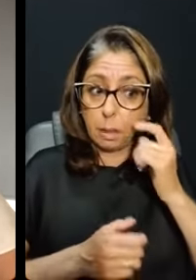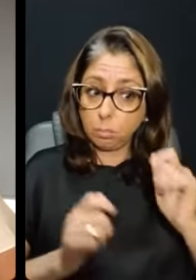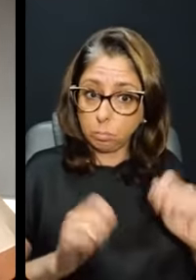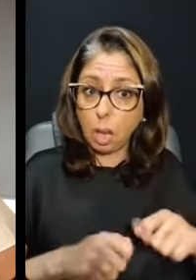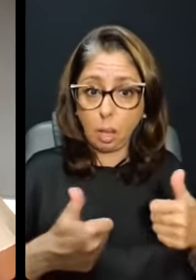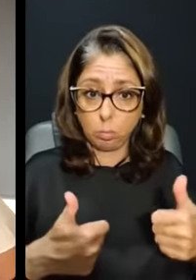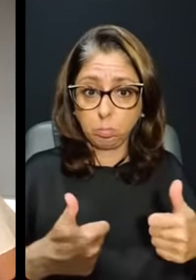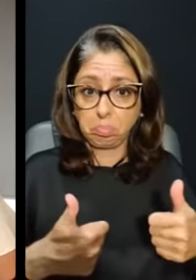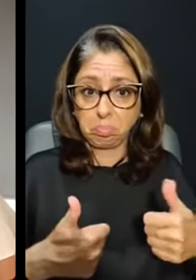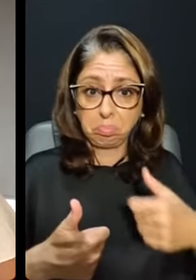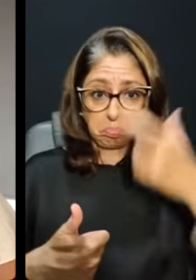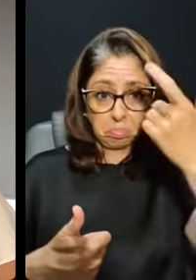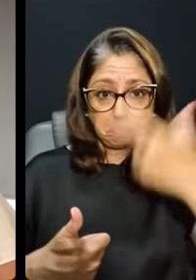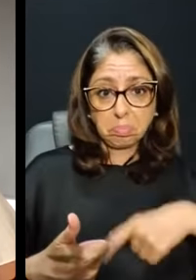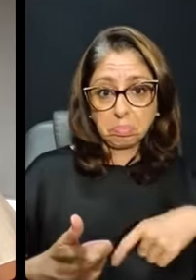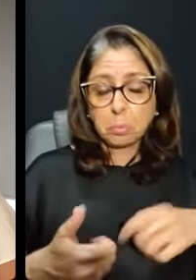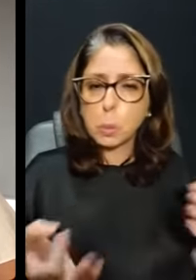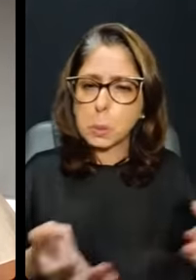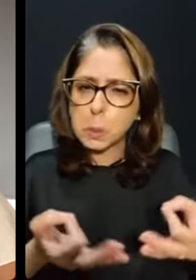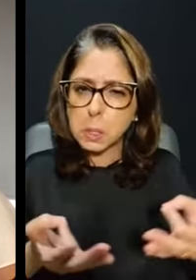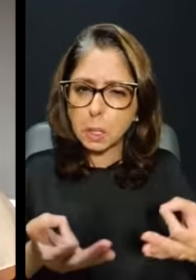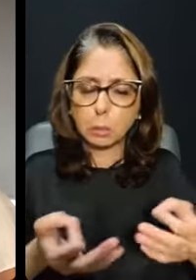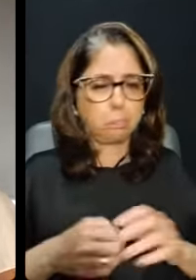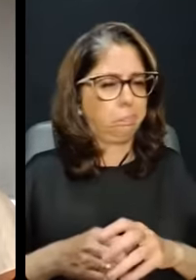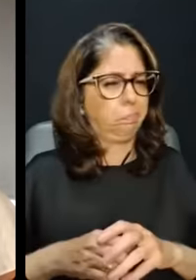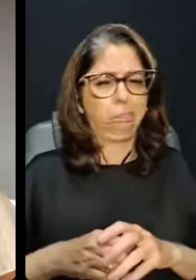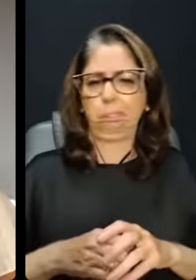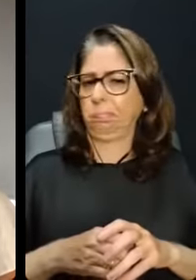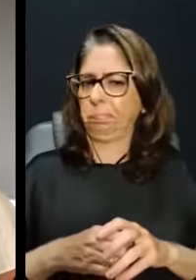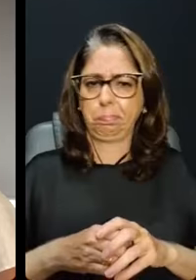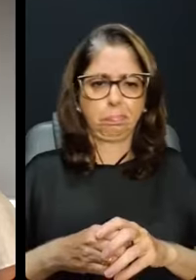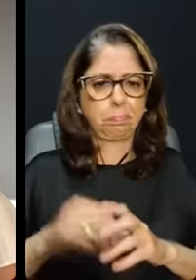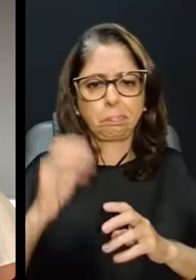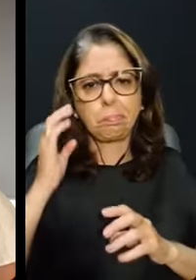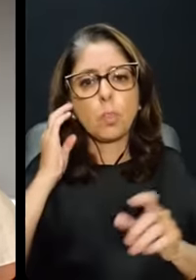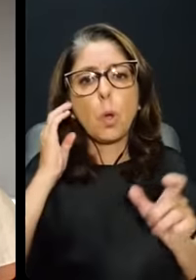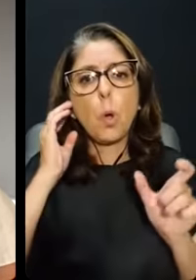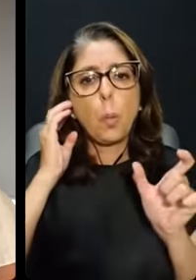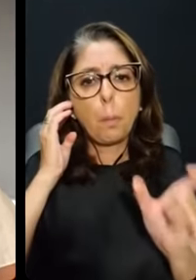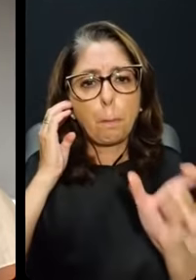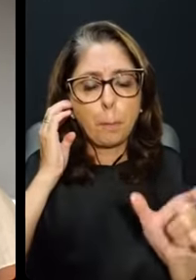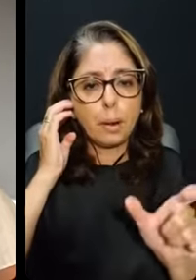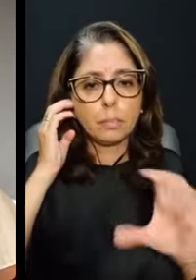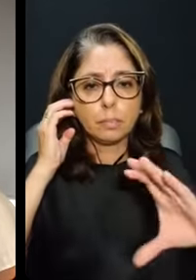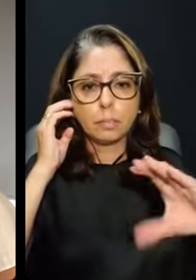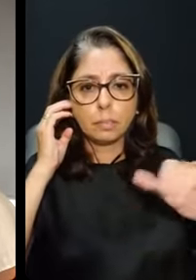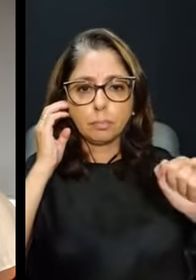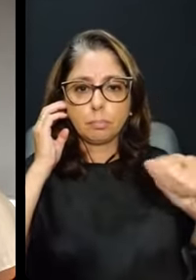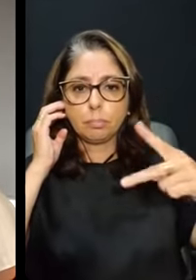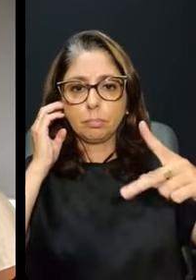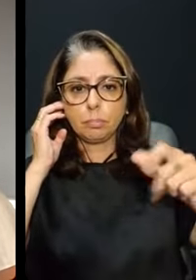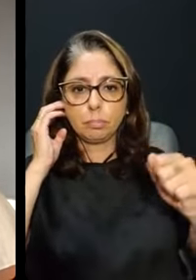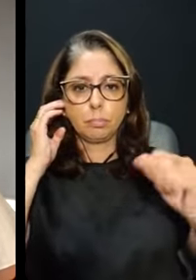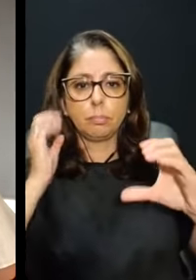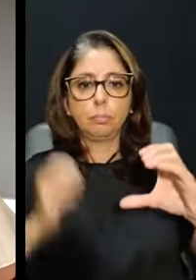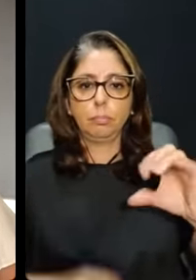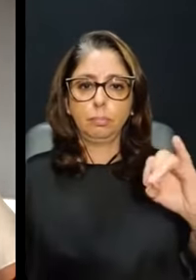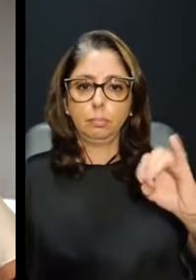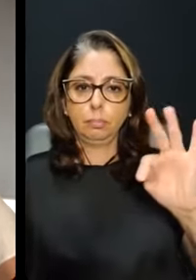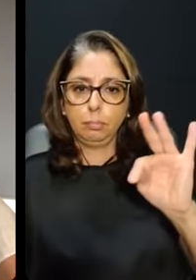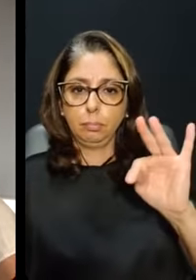verdade é uma frase capacitista, que é o termo usado para o preconceito voltado com a pessoa com